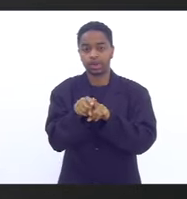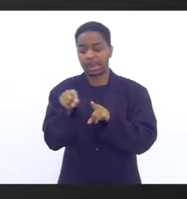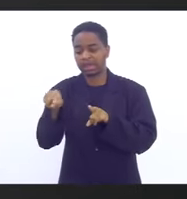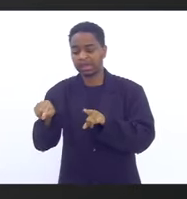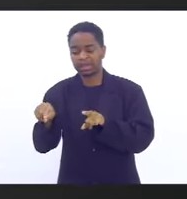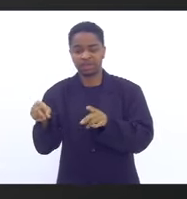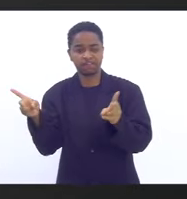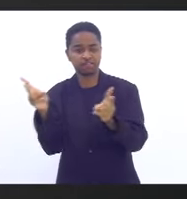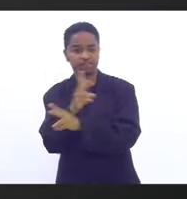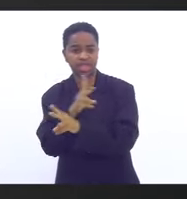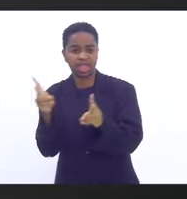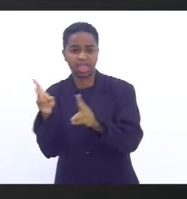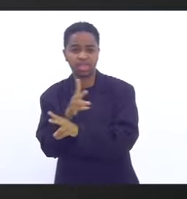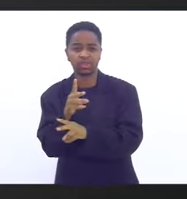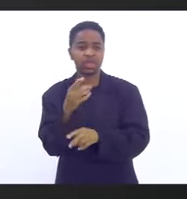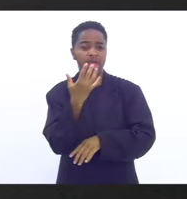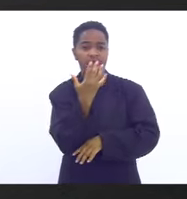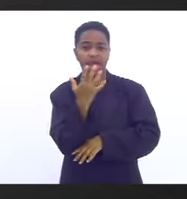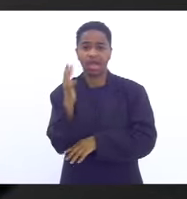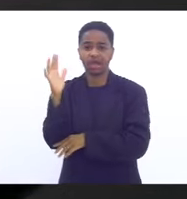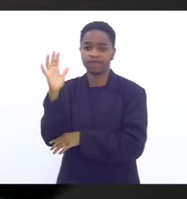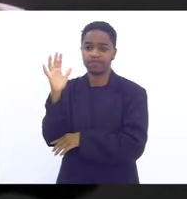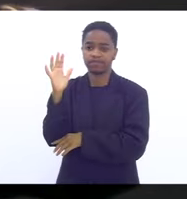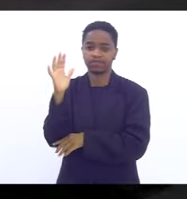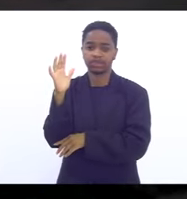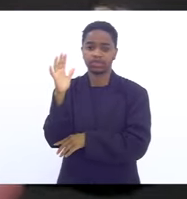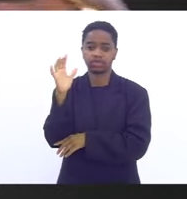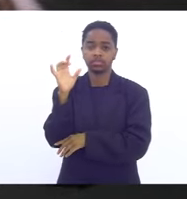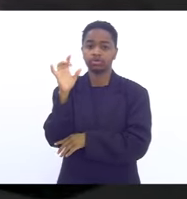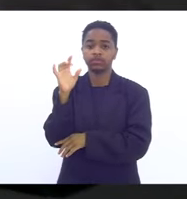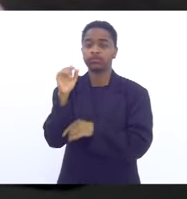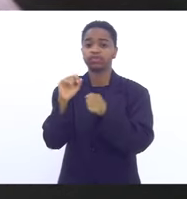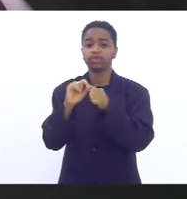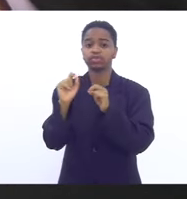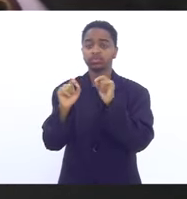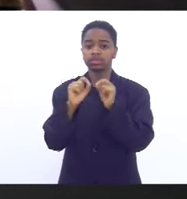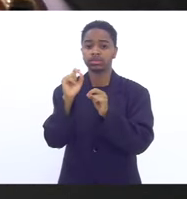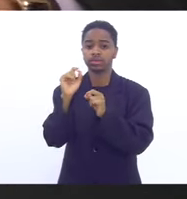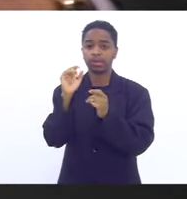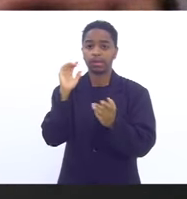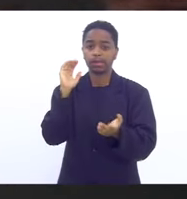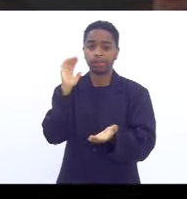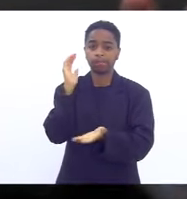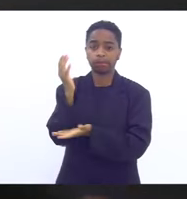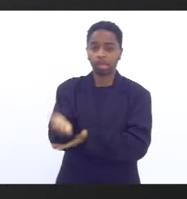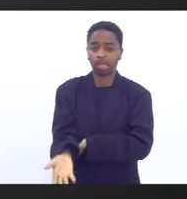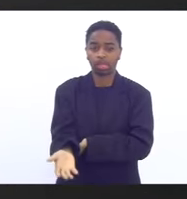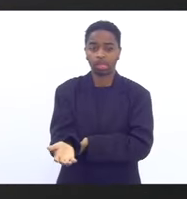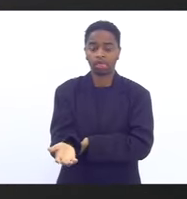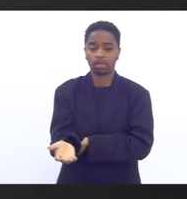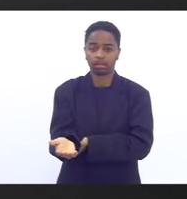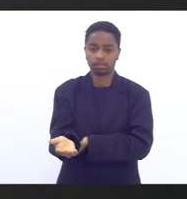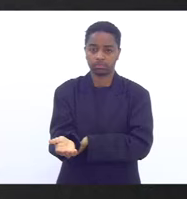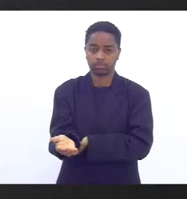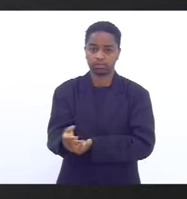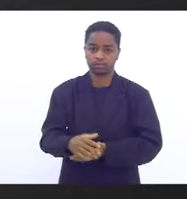aí pegam as árvores e simplesmente acabam. acabam com as